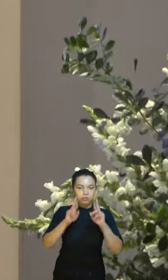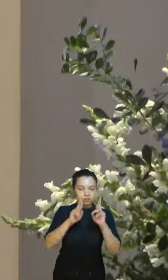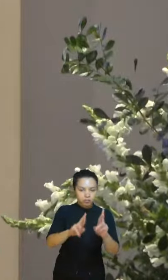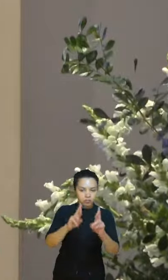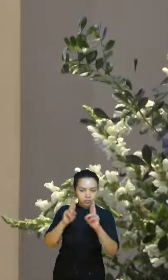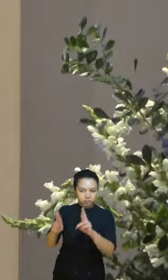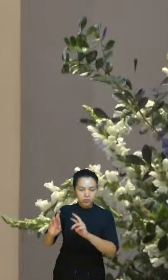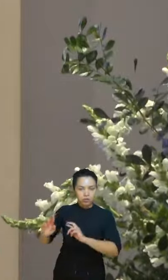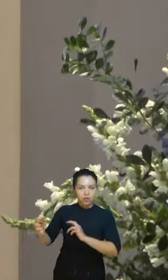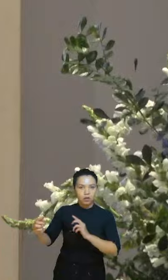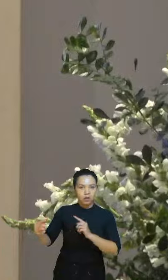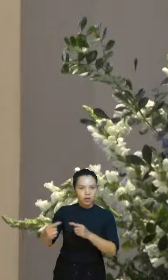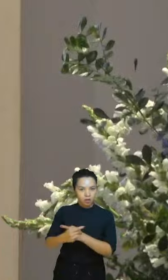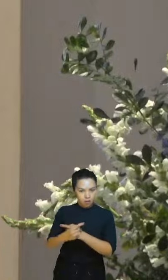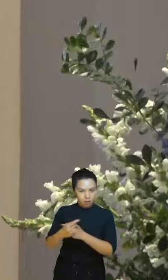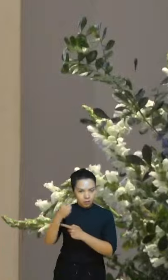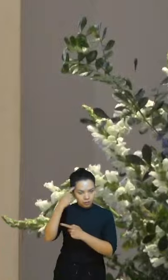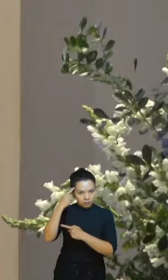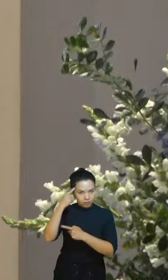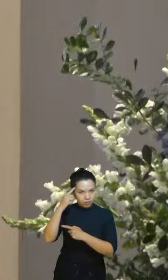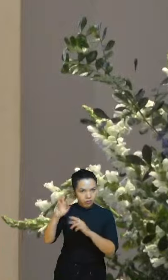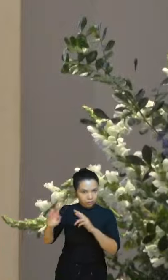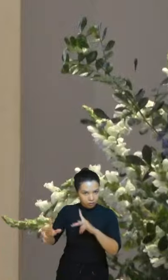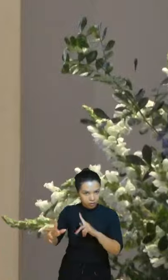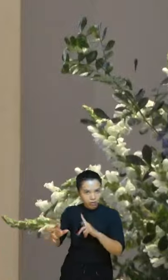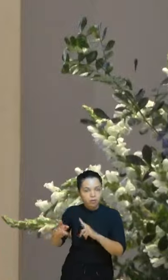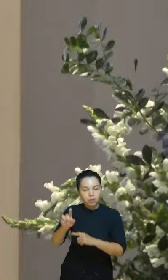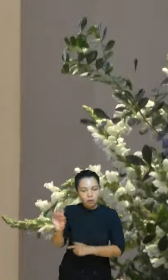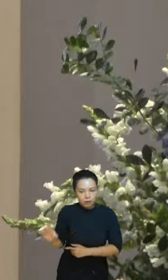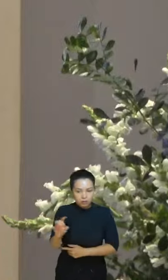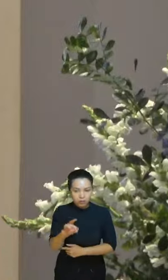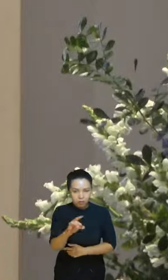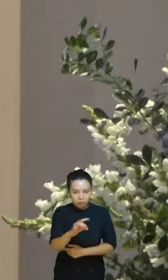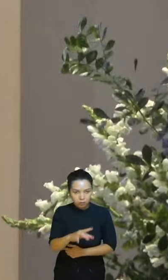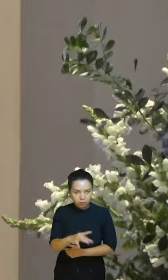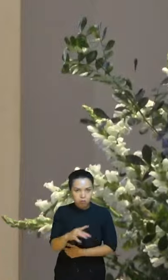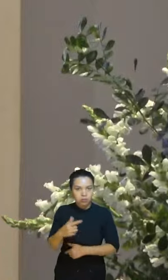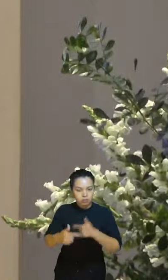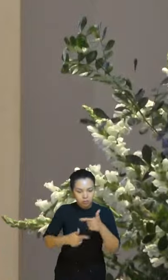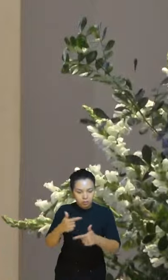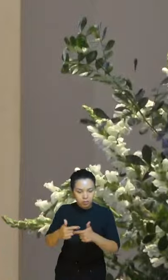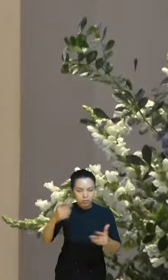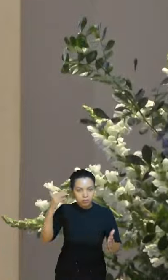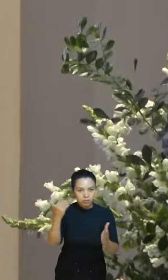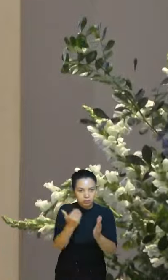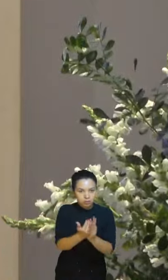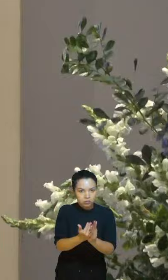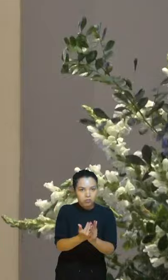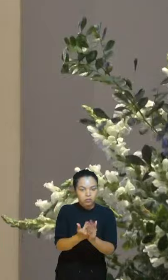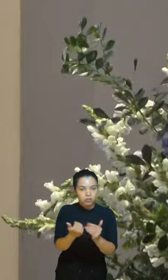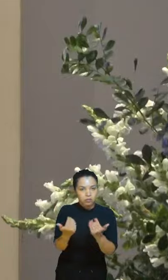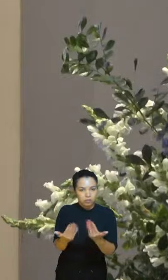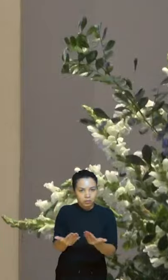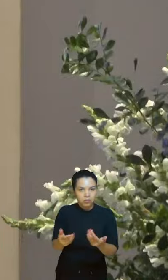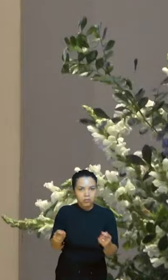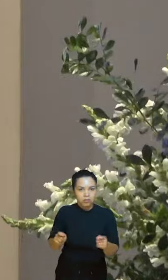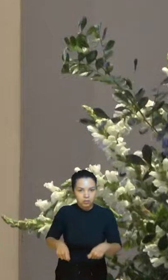cada um tinha uma missão a cumprir mas que fora delas havia espaço e possibilidade para uma